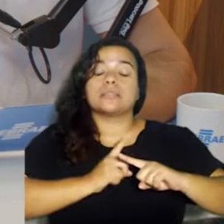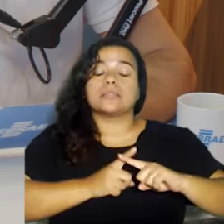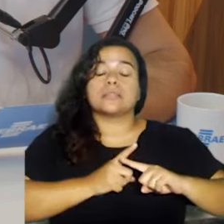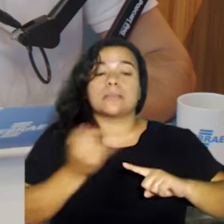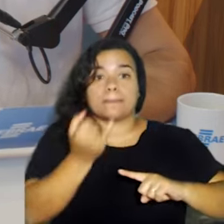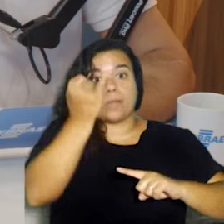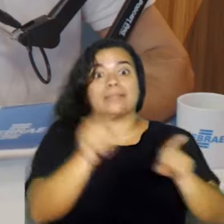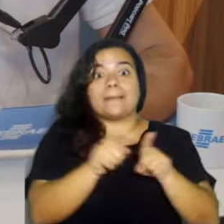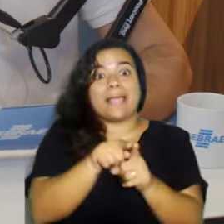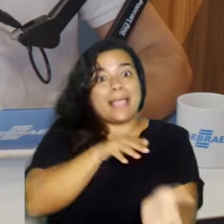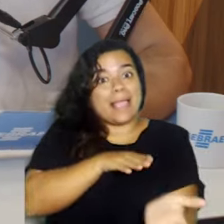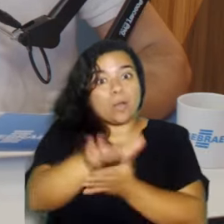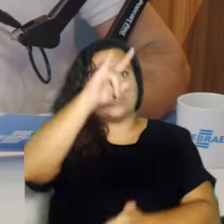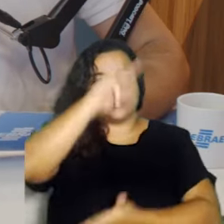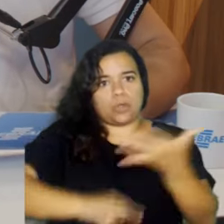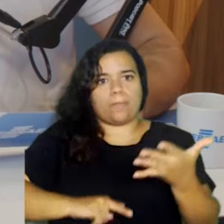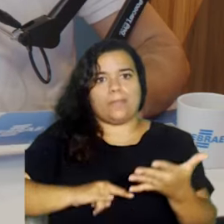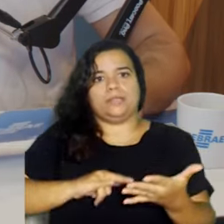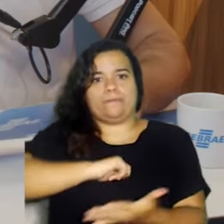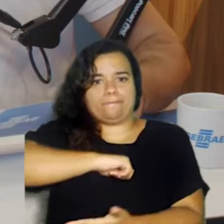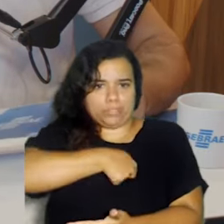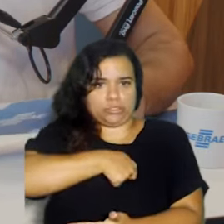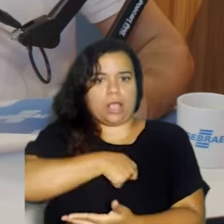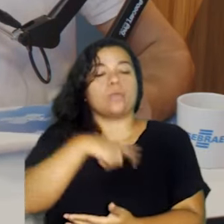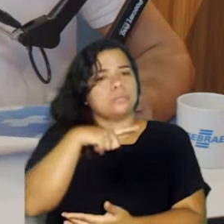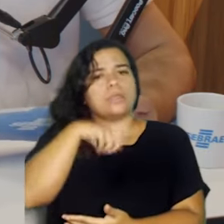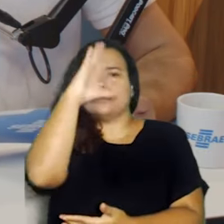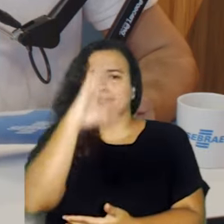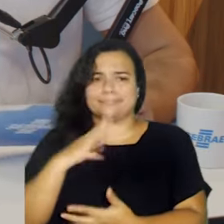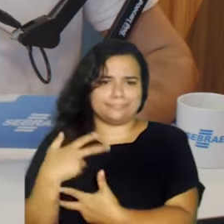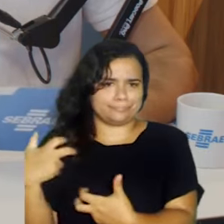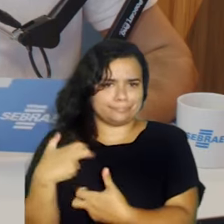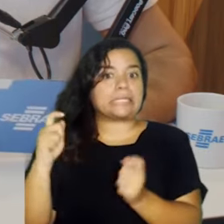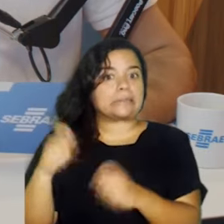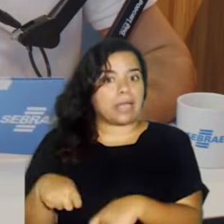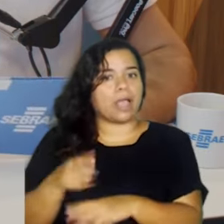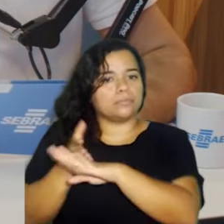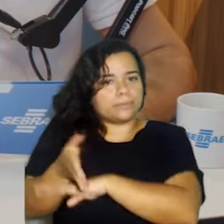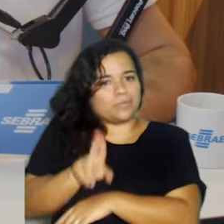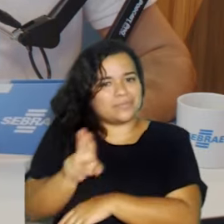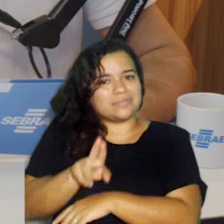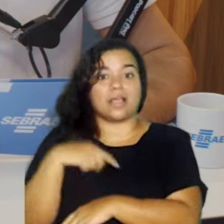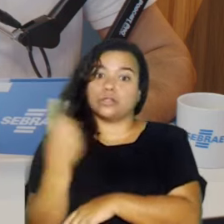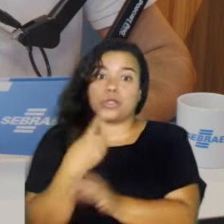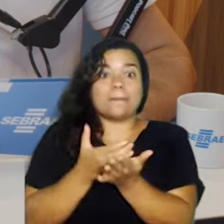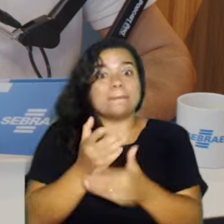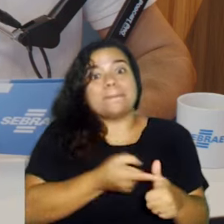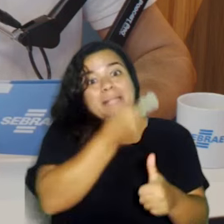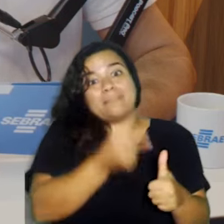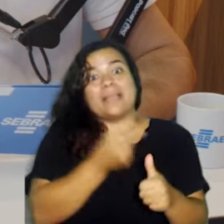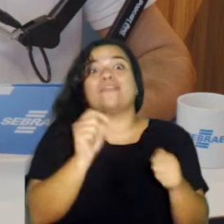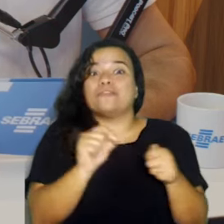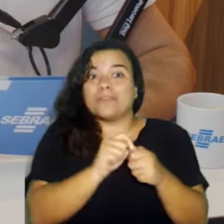emissão de documento fiscal que também é o nosso emissor gratuito que vocês podem acessar e que no primeiro episódio nós fizemos uma introdução